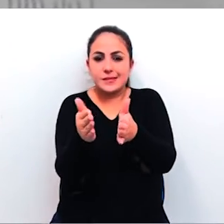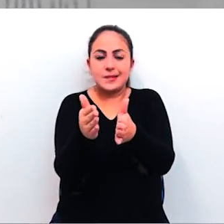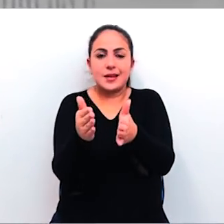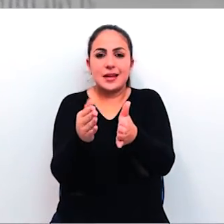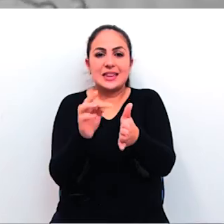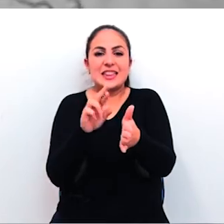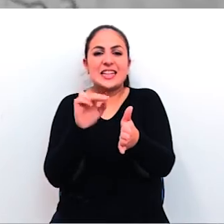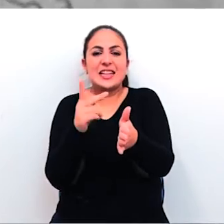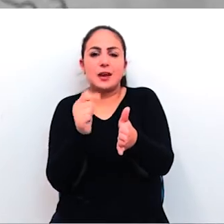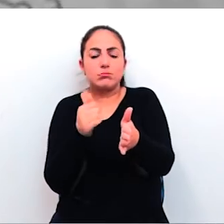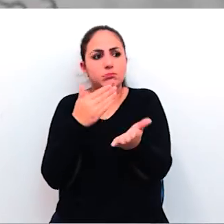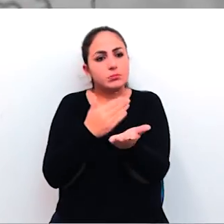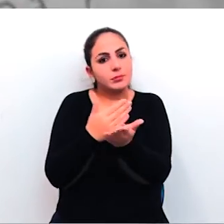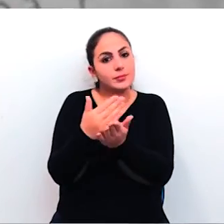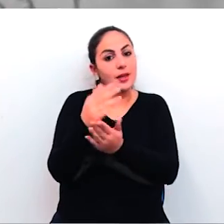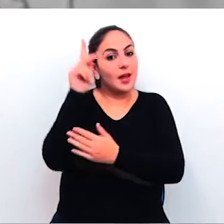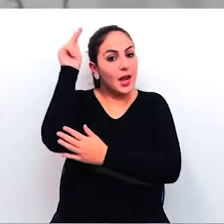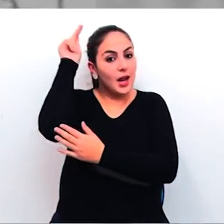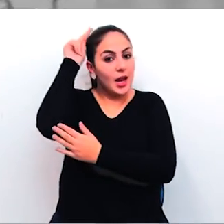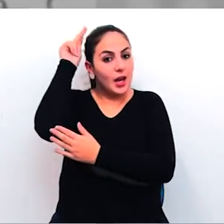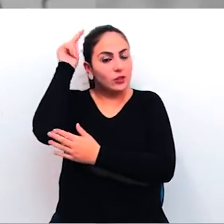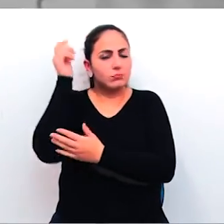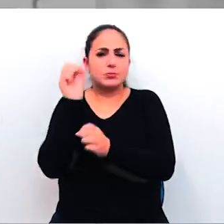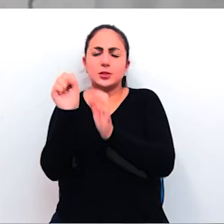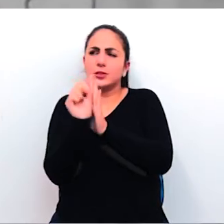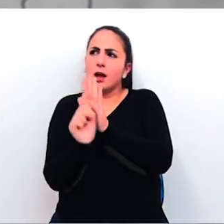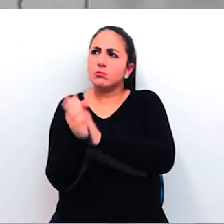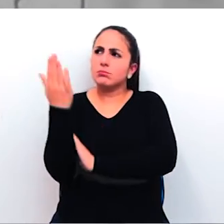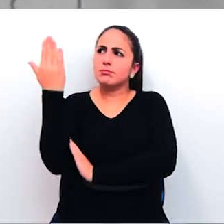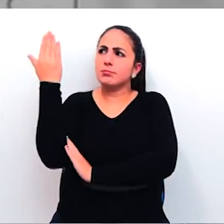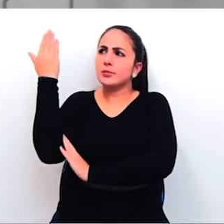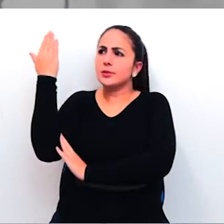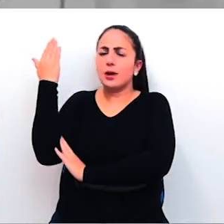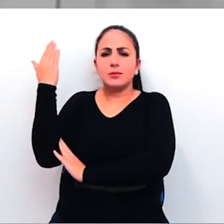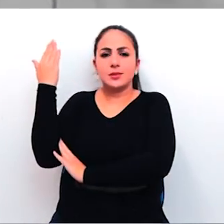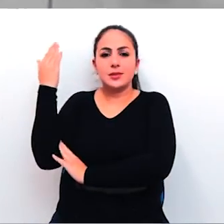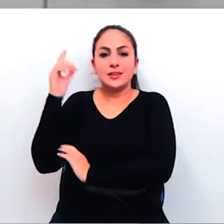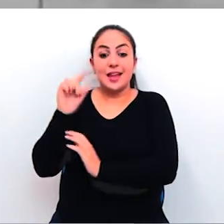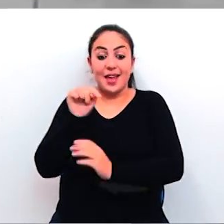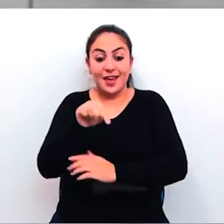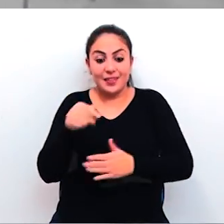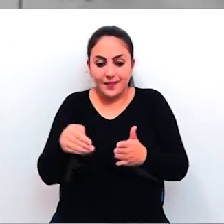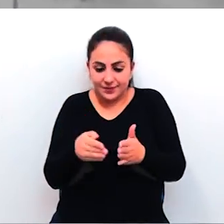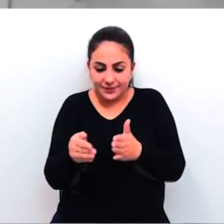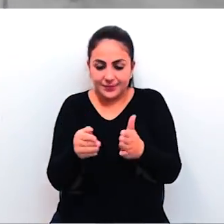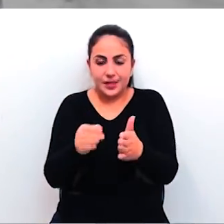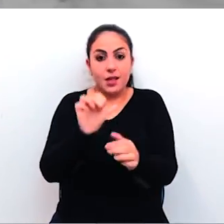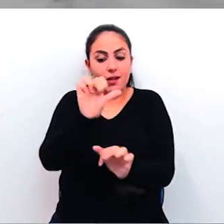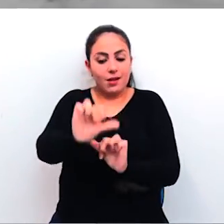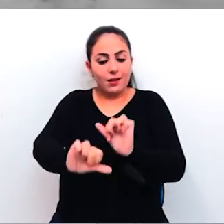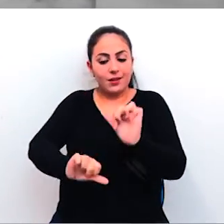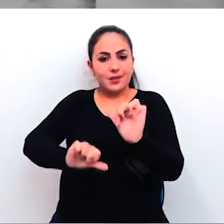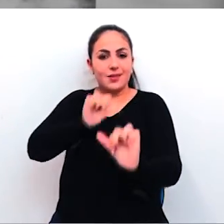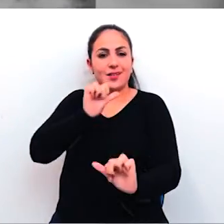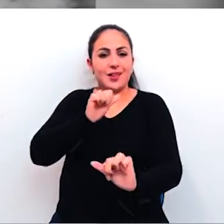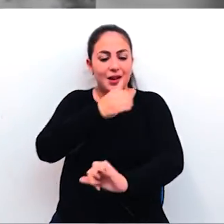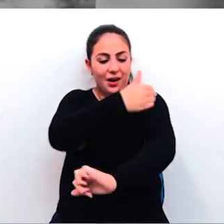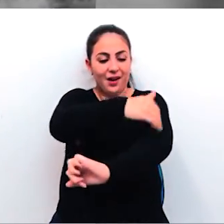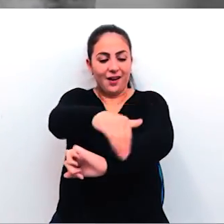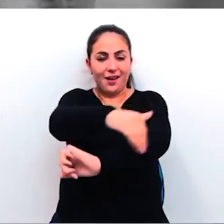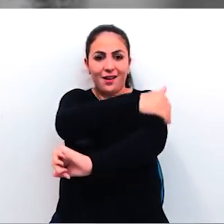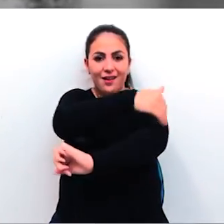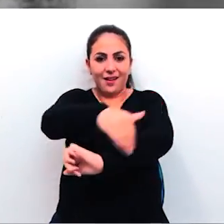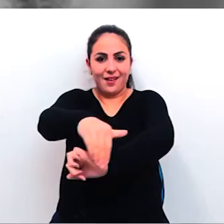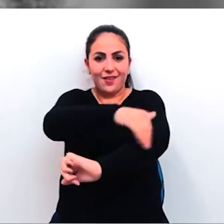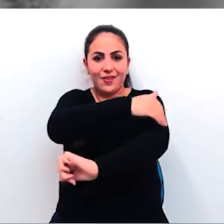inicialmente pelos indígenas há alguns séculos se passaram para que esta trilha se fossem transformadas